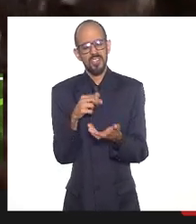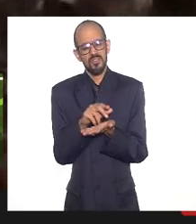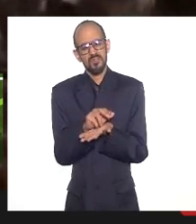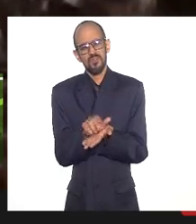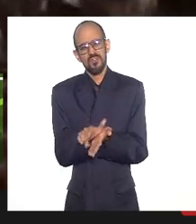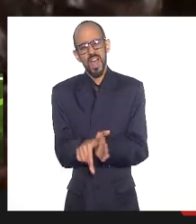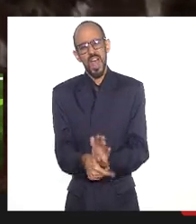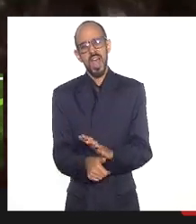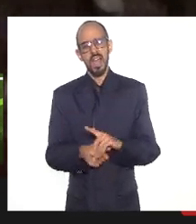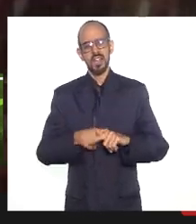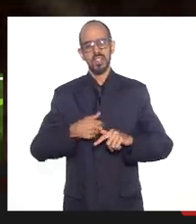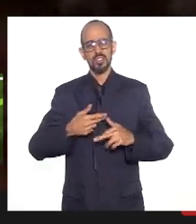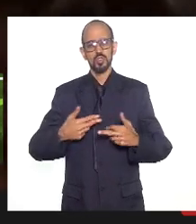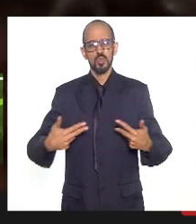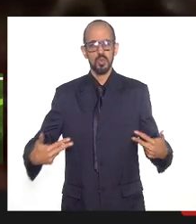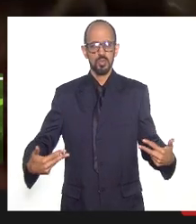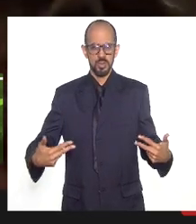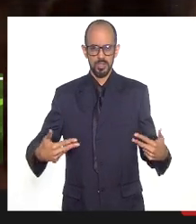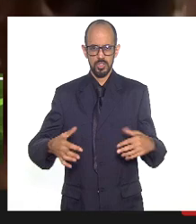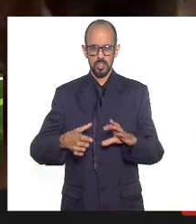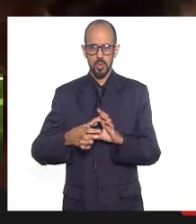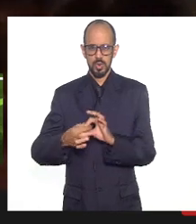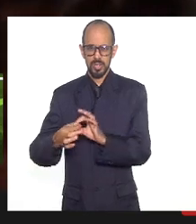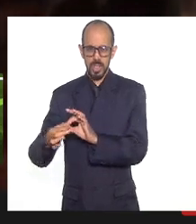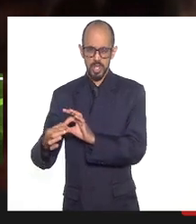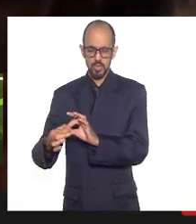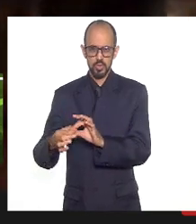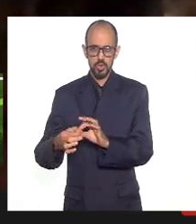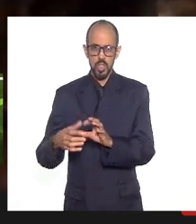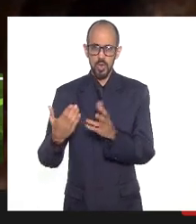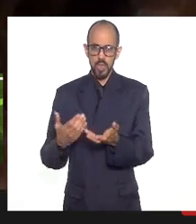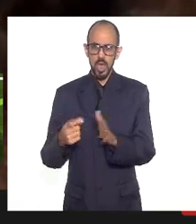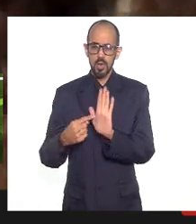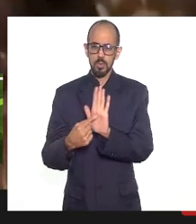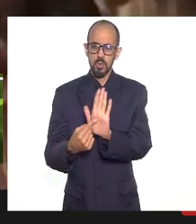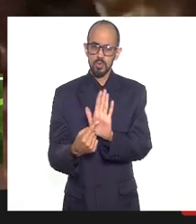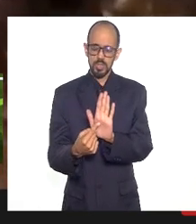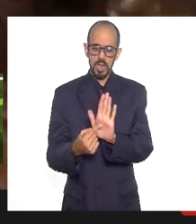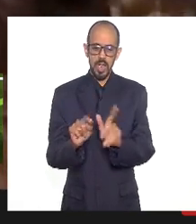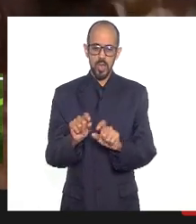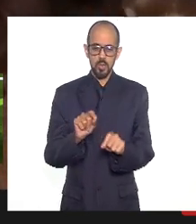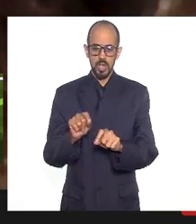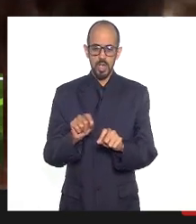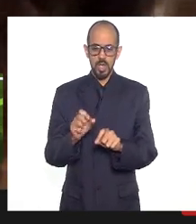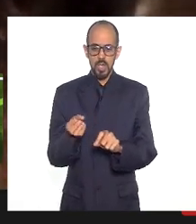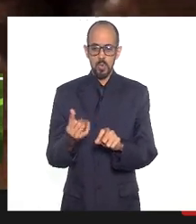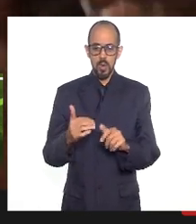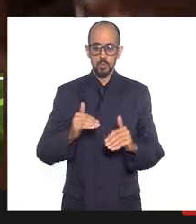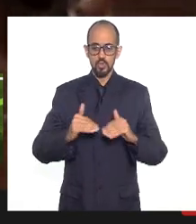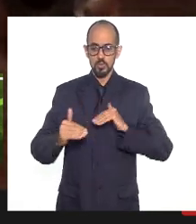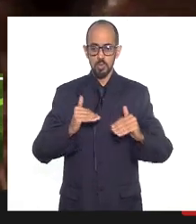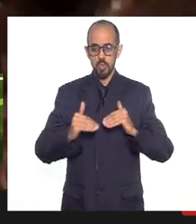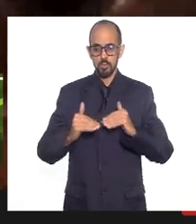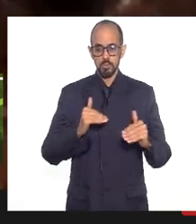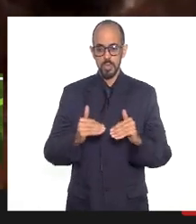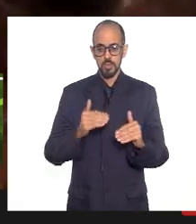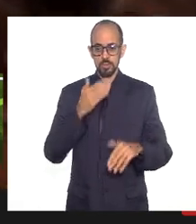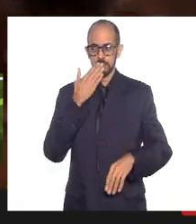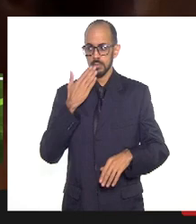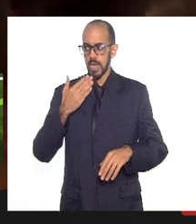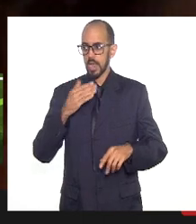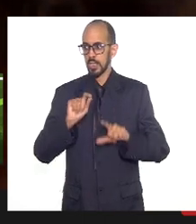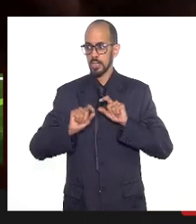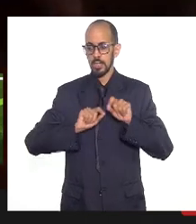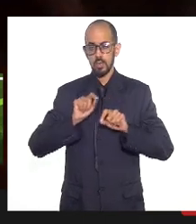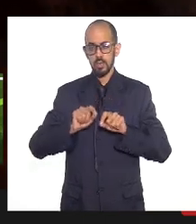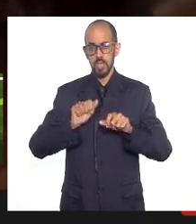queria colocar ênfase, deputada, né, quando os movimentos aqui solicitam